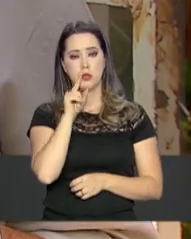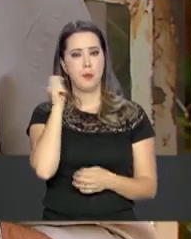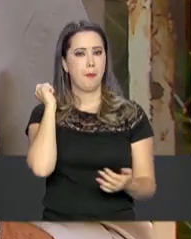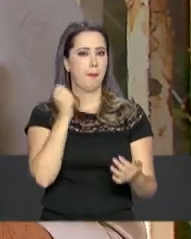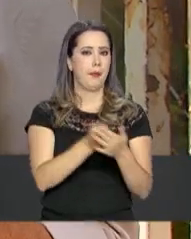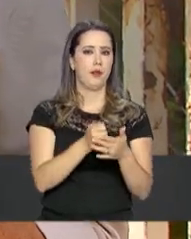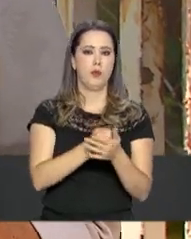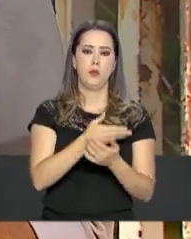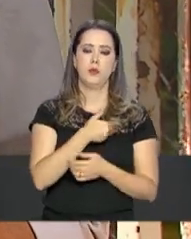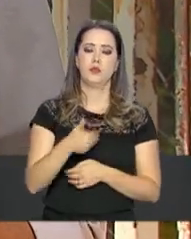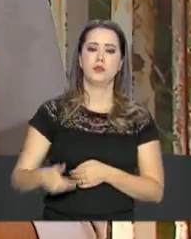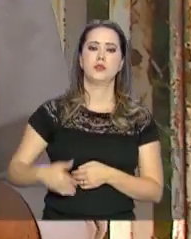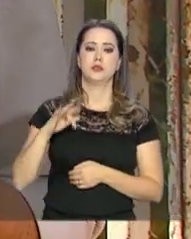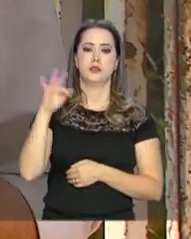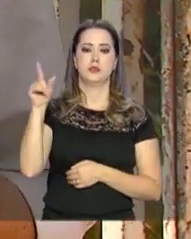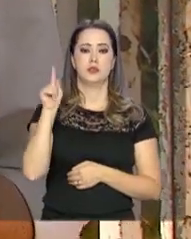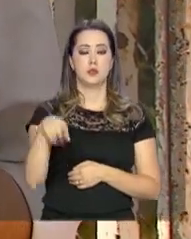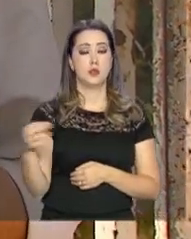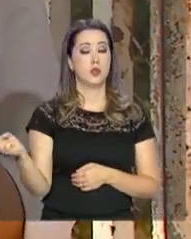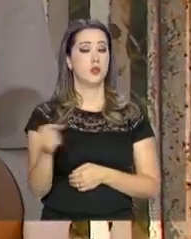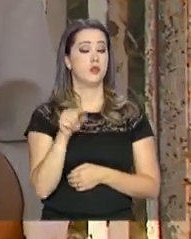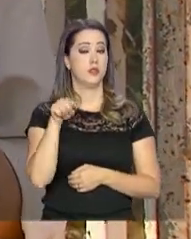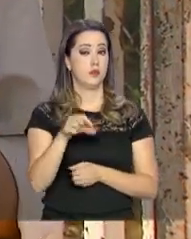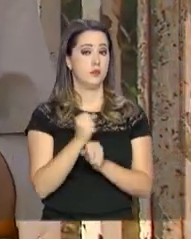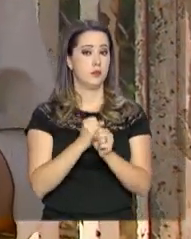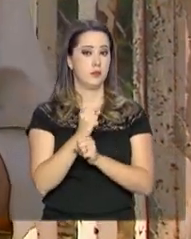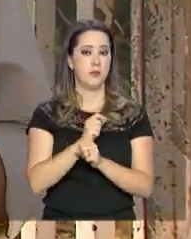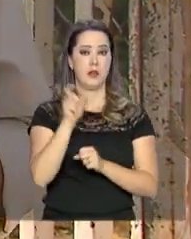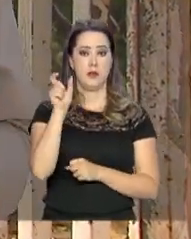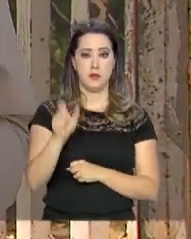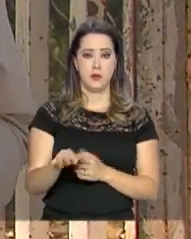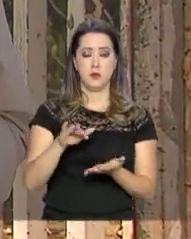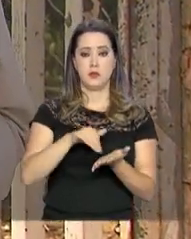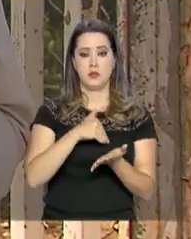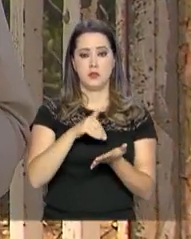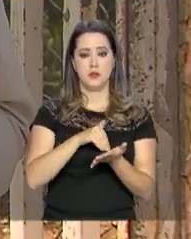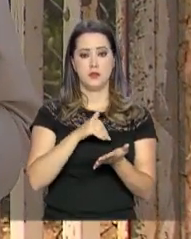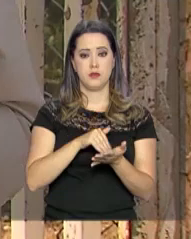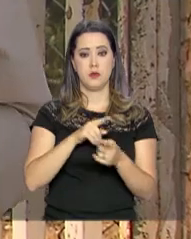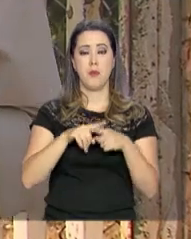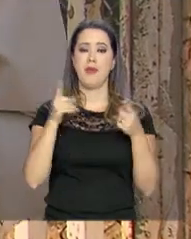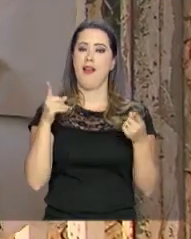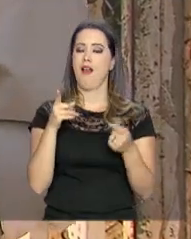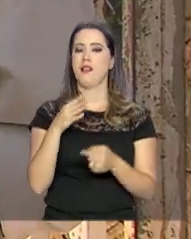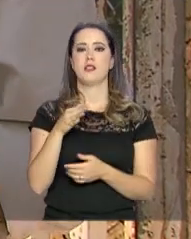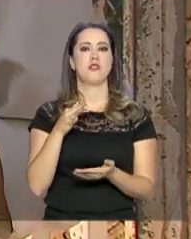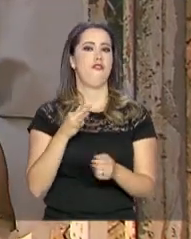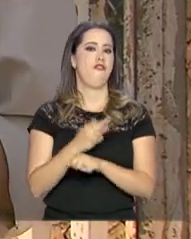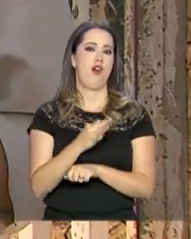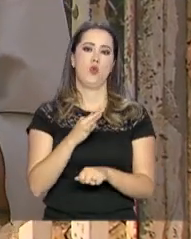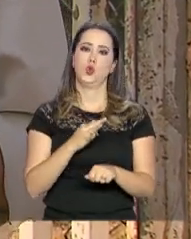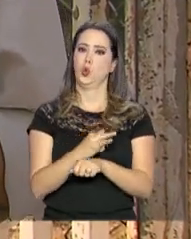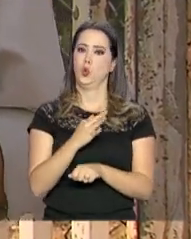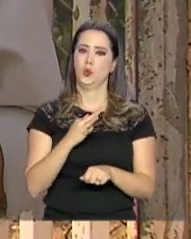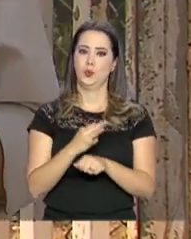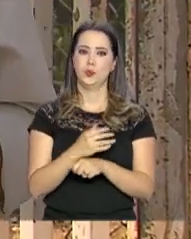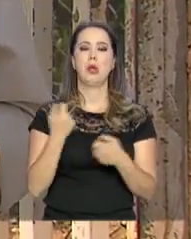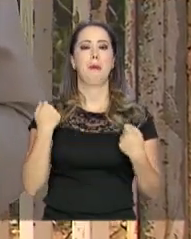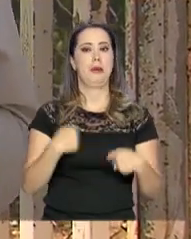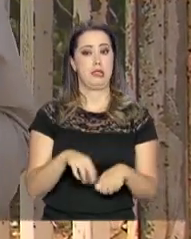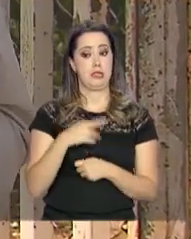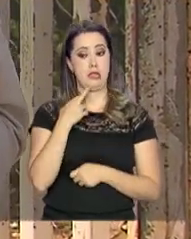governo federal. E uma novidade na edição deste ano é que quem se inscreveu, mas não compareceu para fazer as provas,